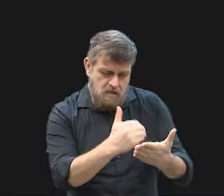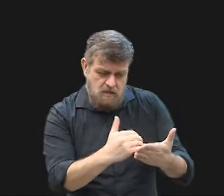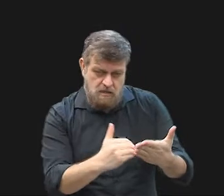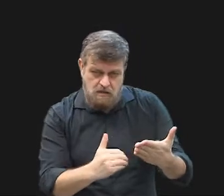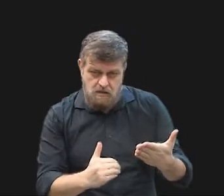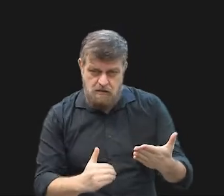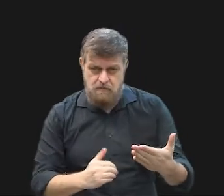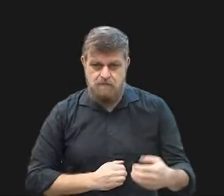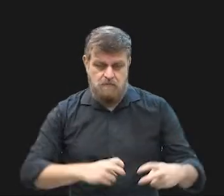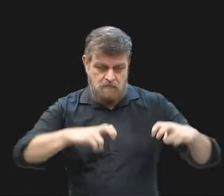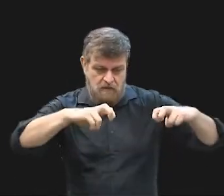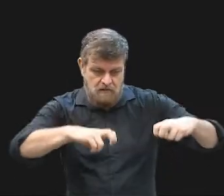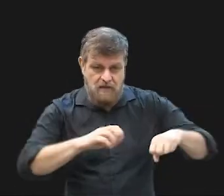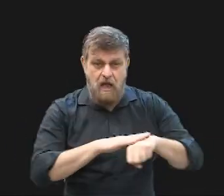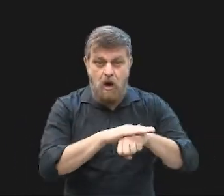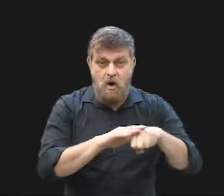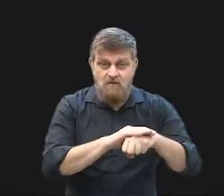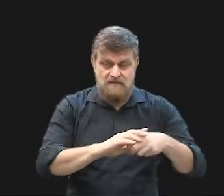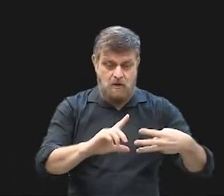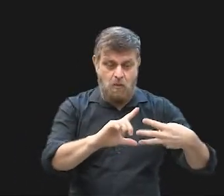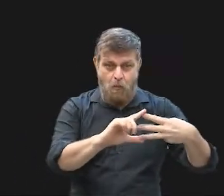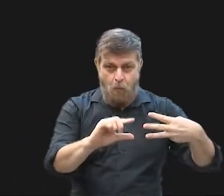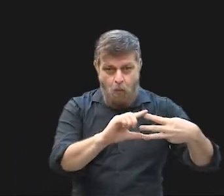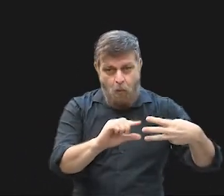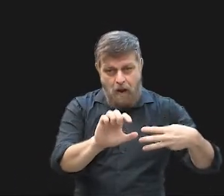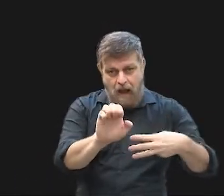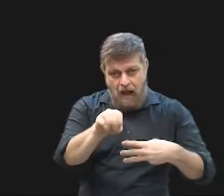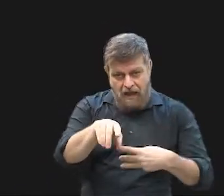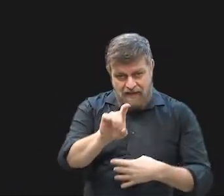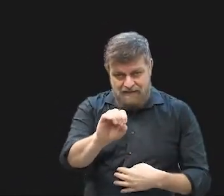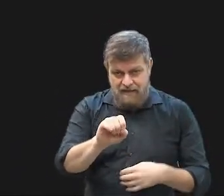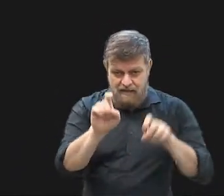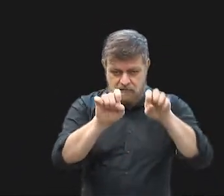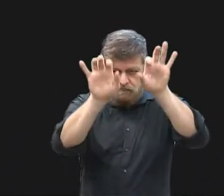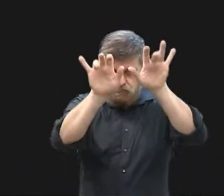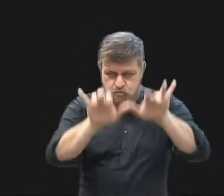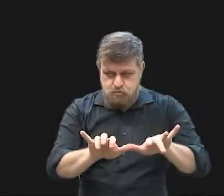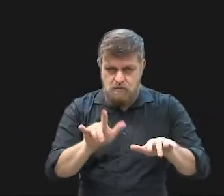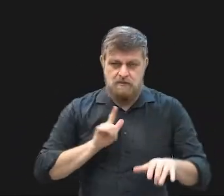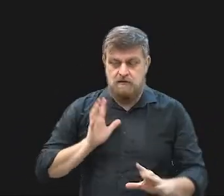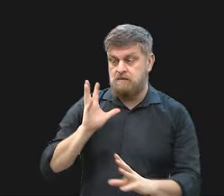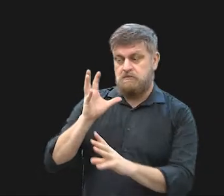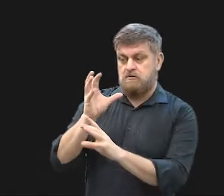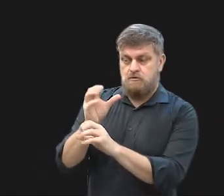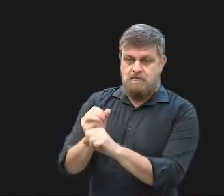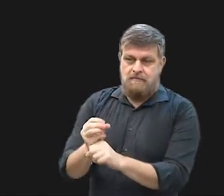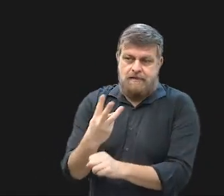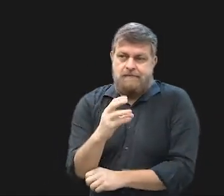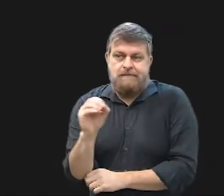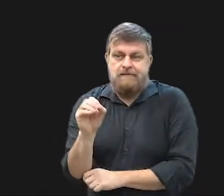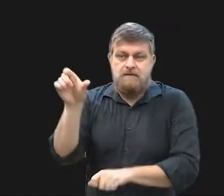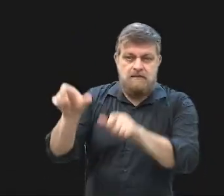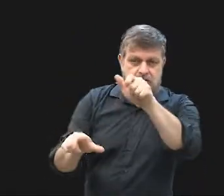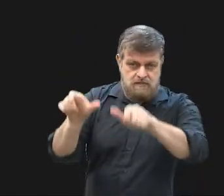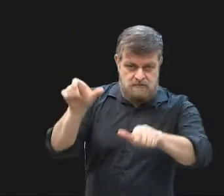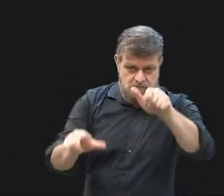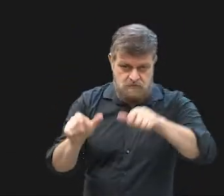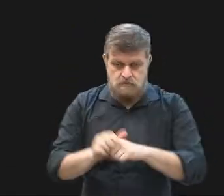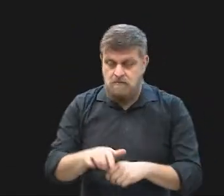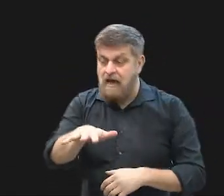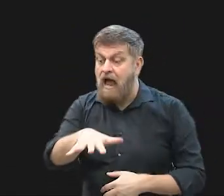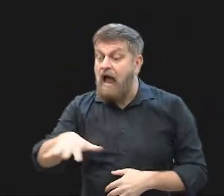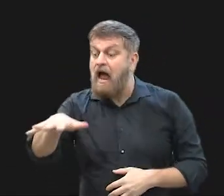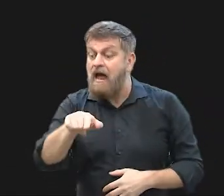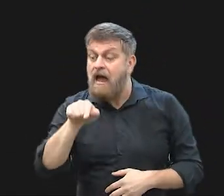com a INDEC, que hoje é tudo digitalizado, e faria, nós somos em 200, 300, vamos fazer essas regiões que